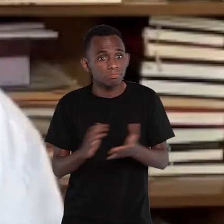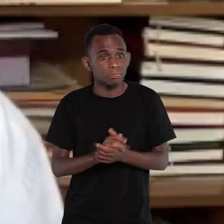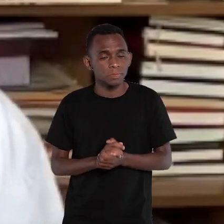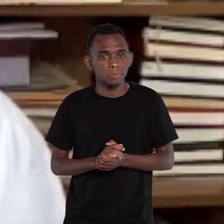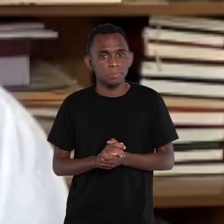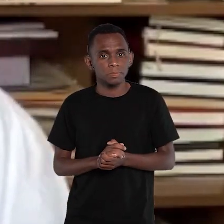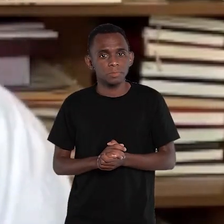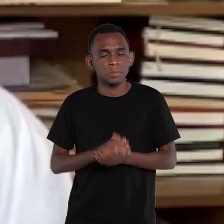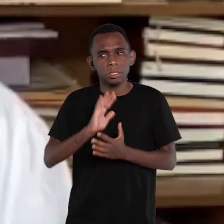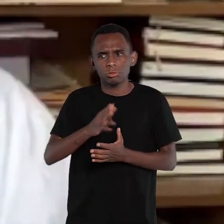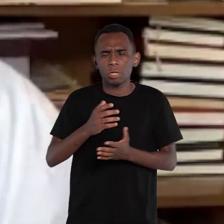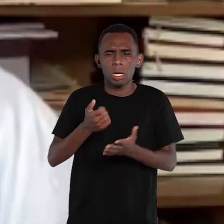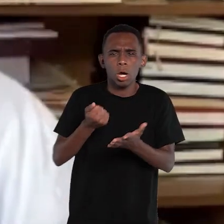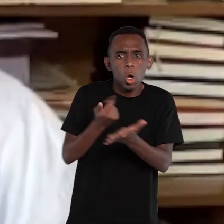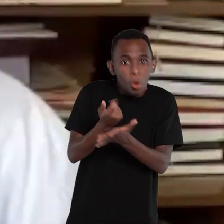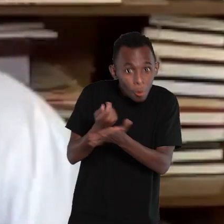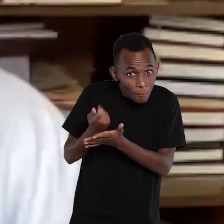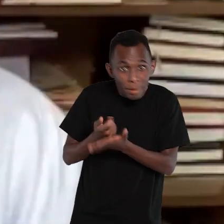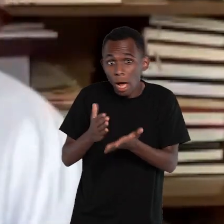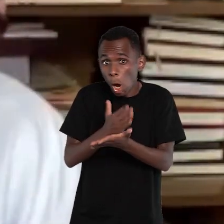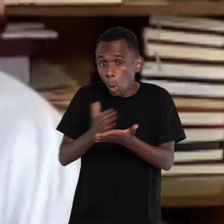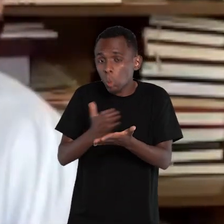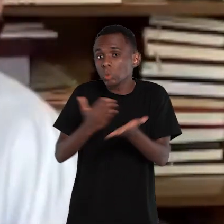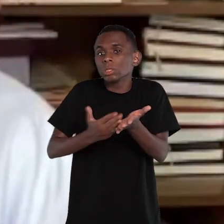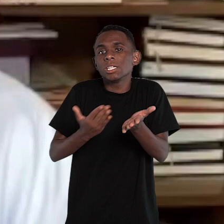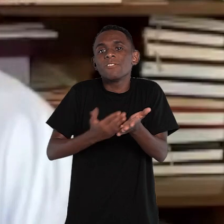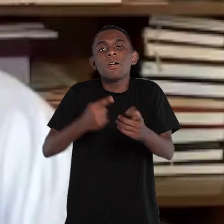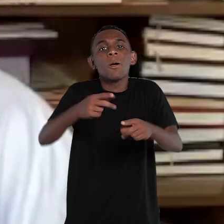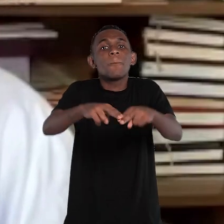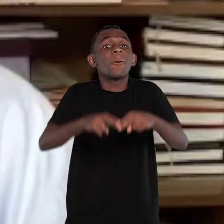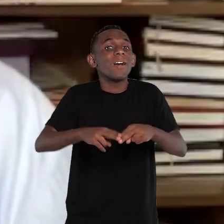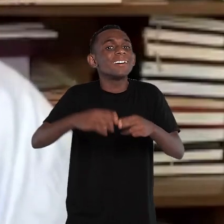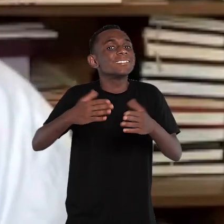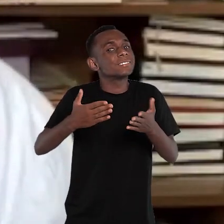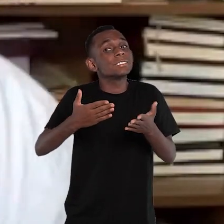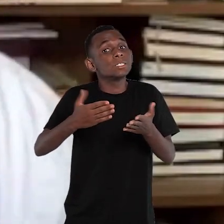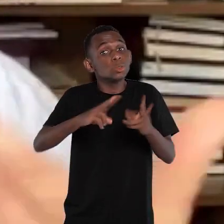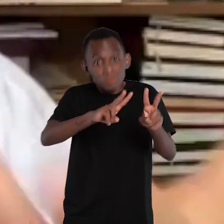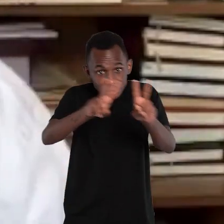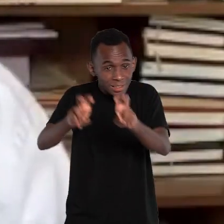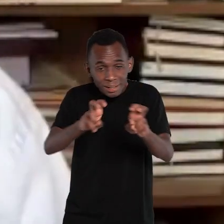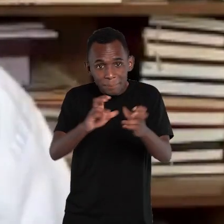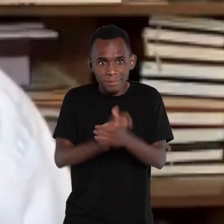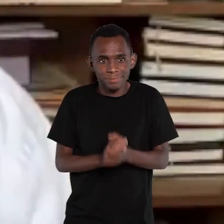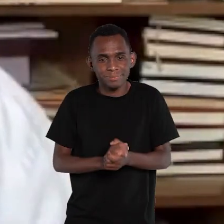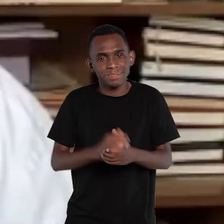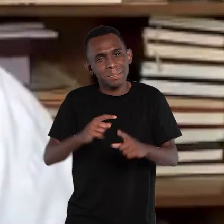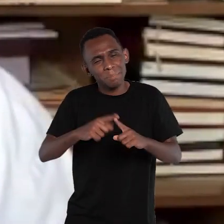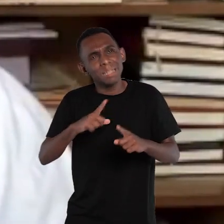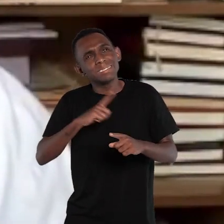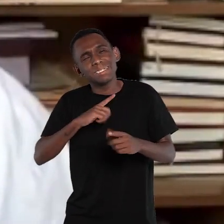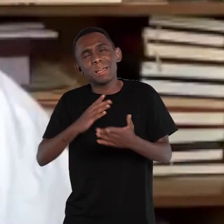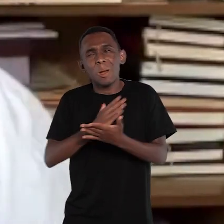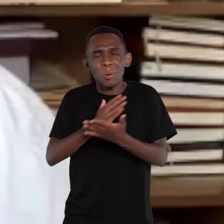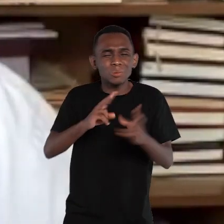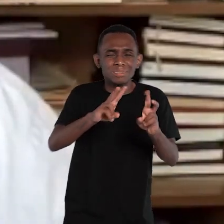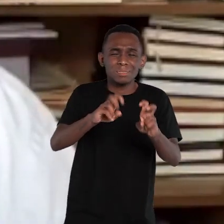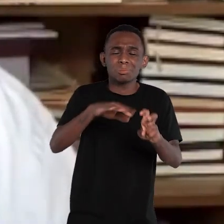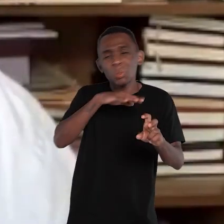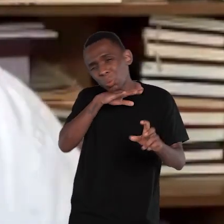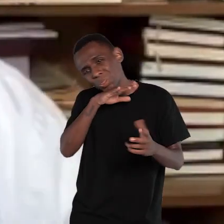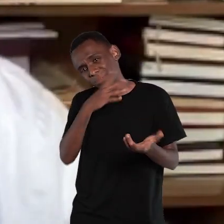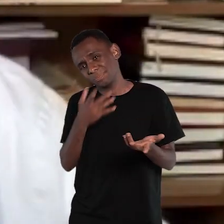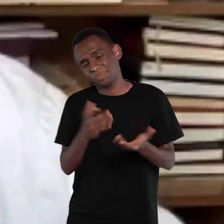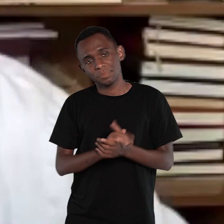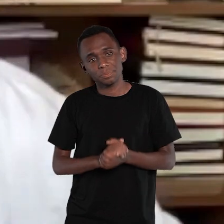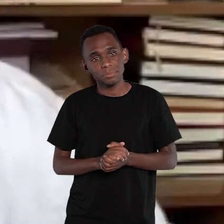gosto, eu já comprei livro por causa de títulos. E às vezes nem sempre o livro está à altura do título. Mas, por